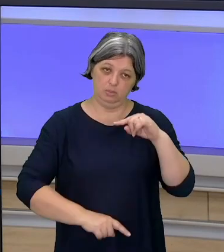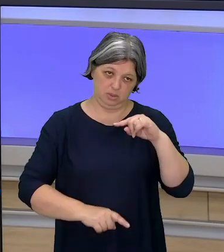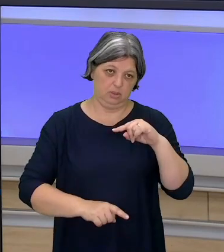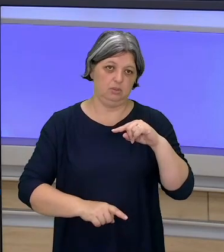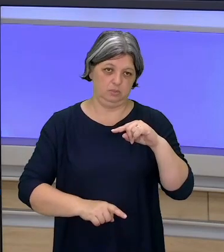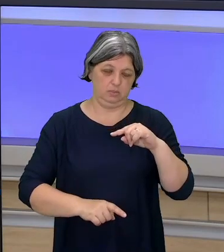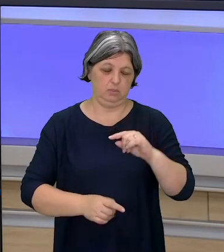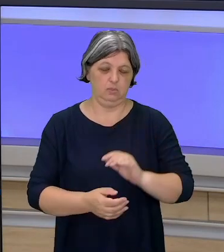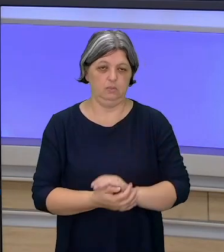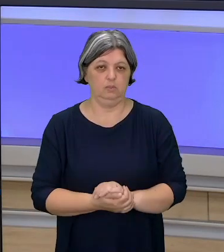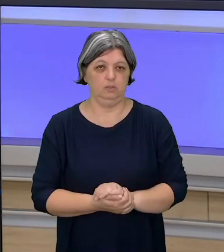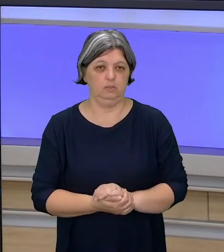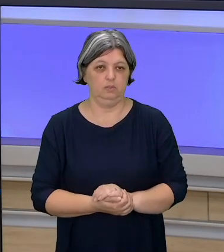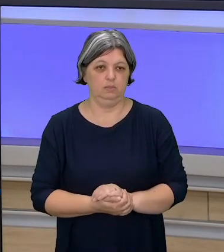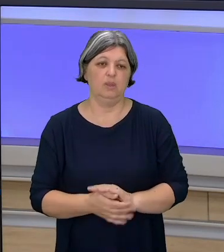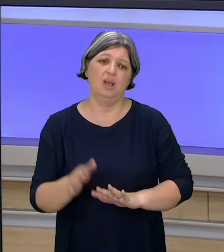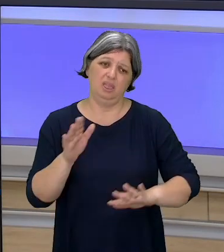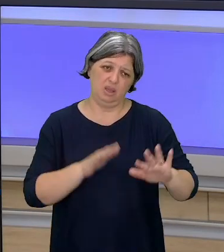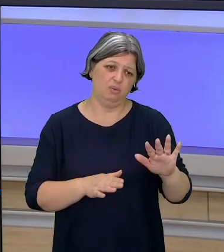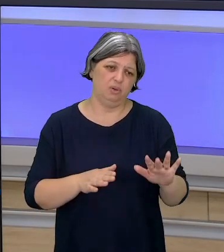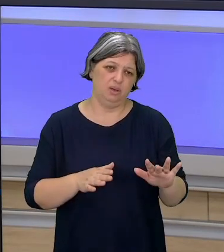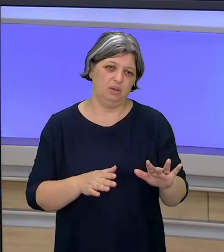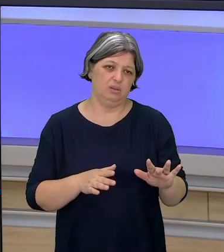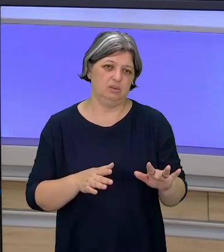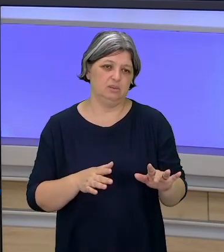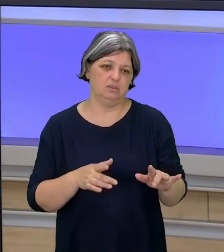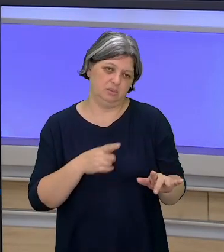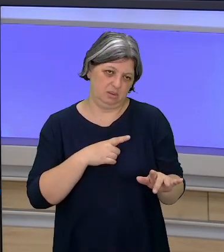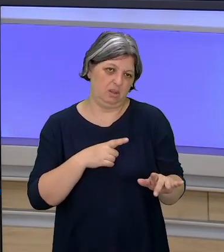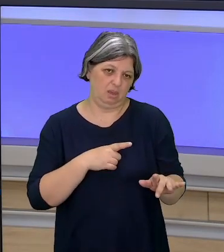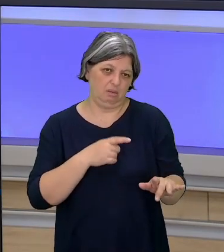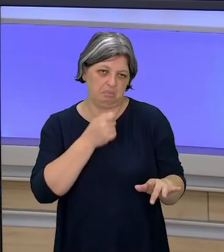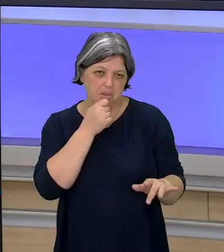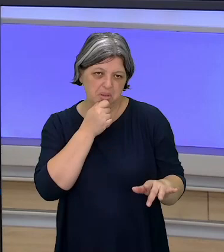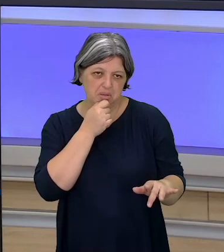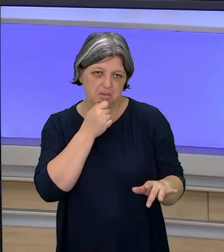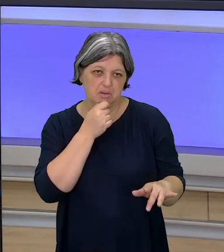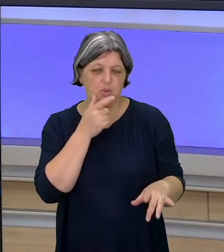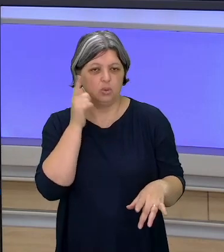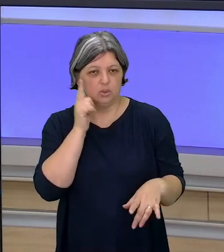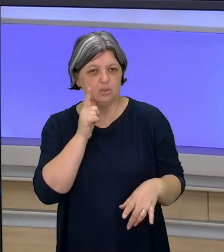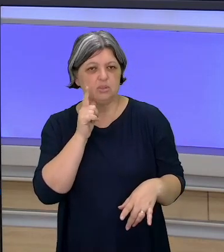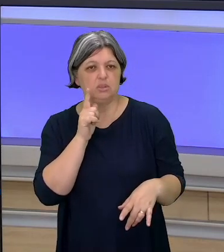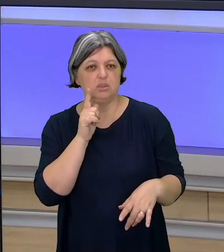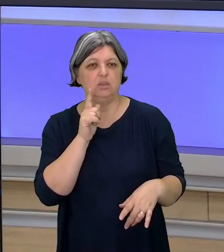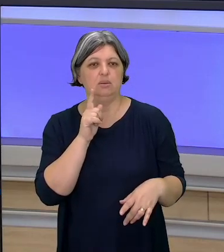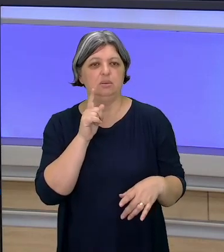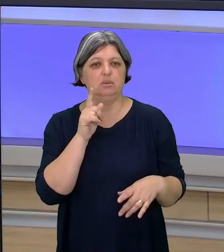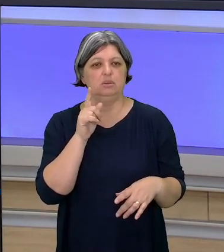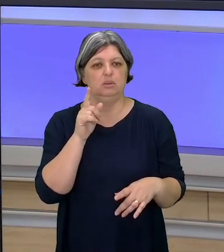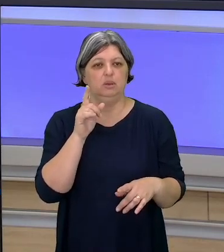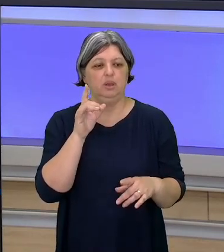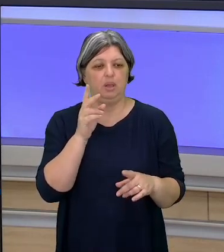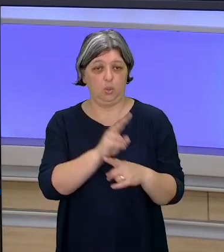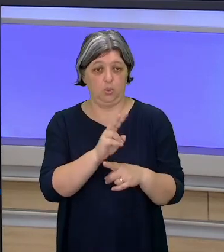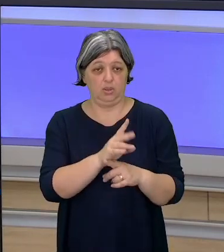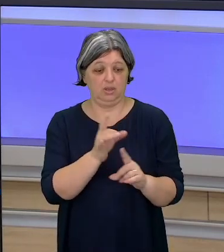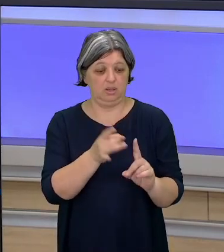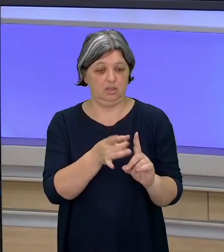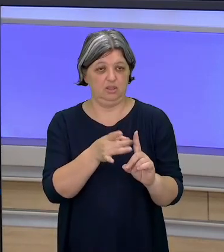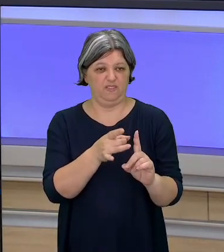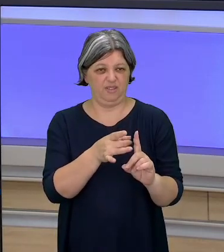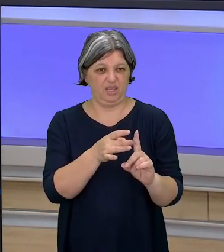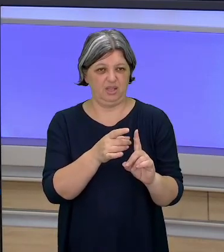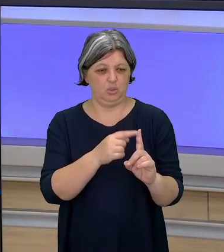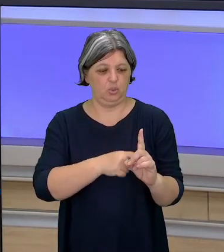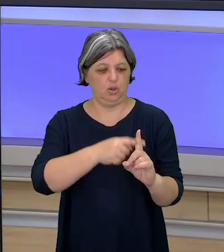termômetro. Talvez você encontre por aí, porque talvez tenha gente que conseguiu conservar um termômetro de vidro inteiro. Mas